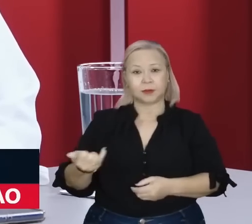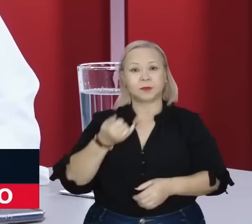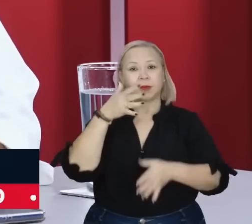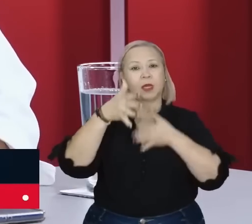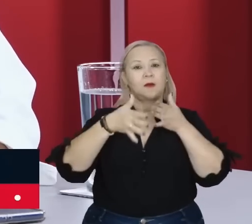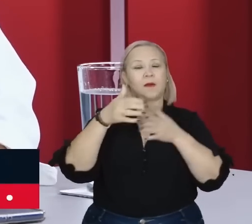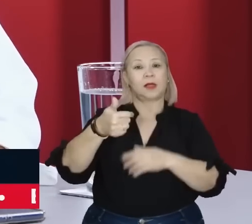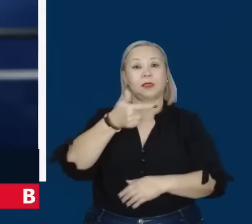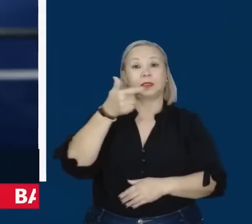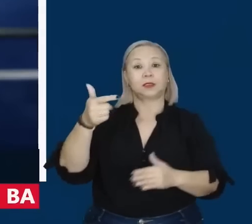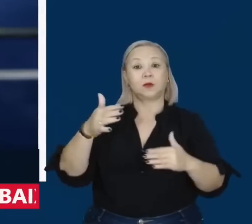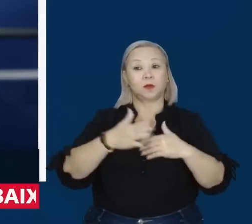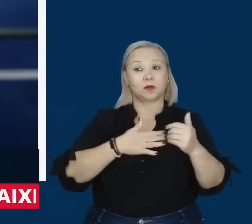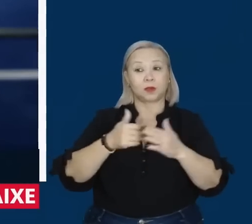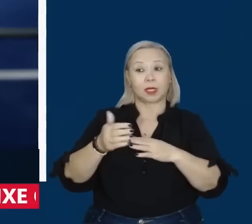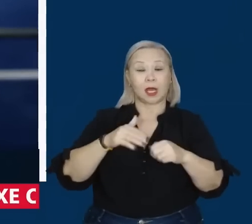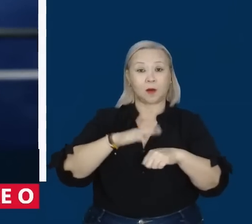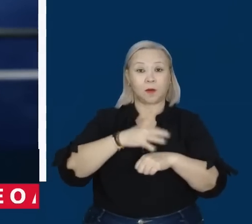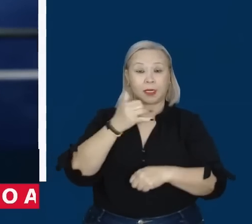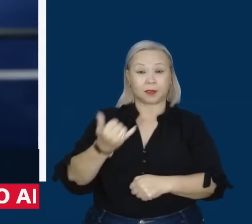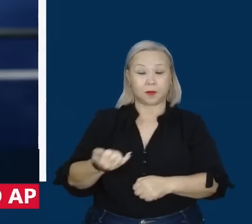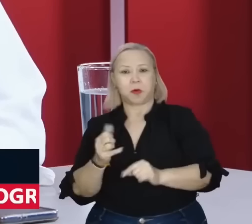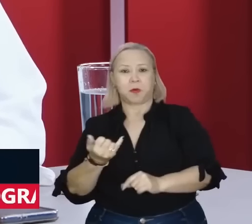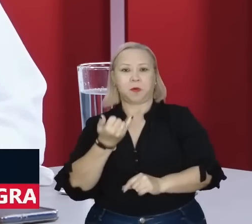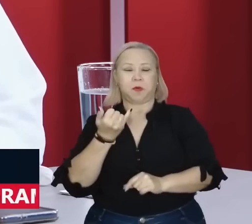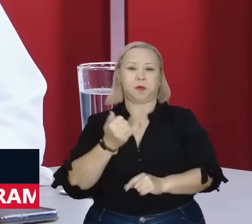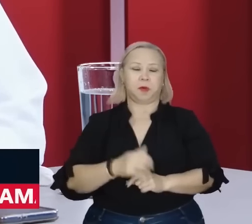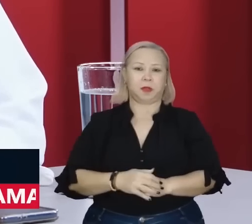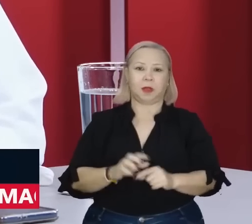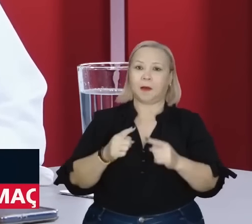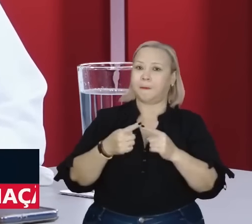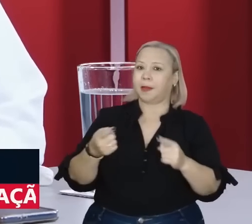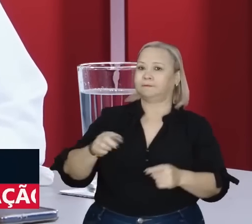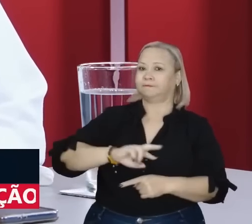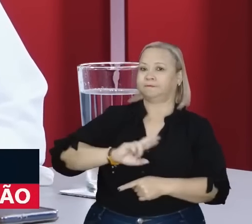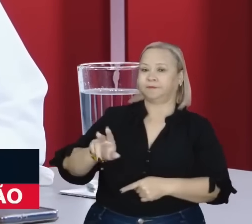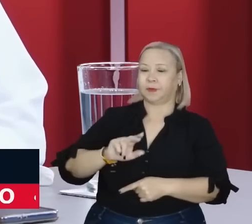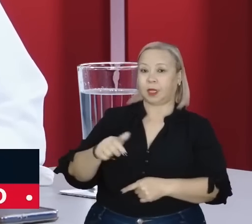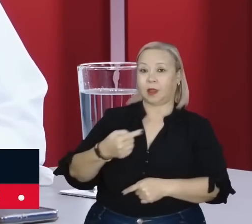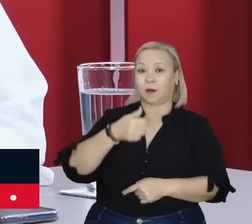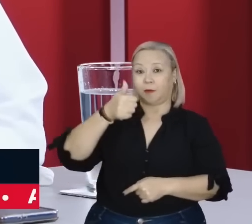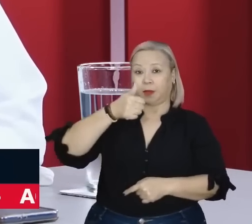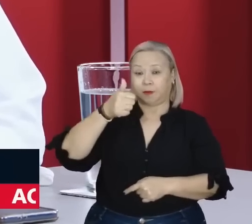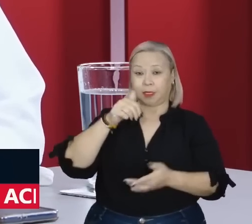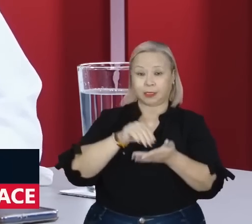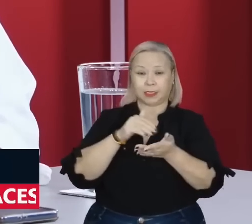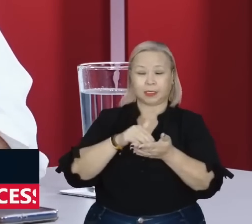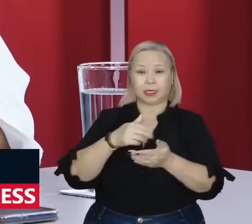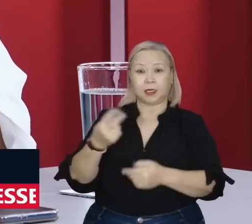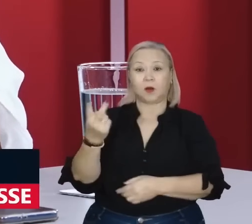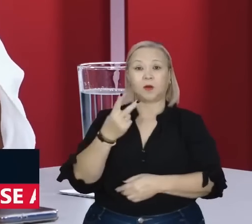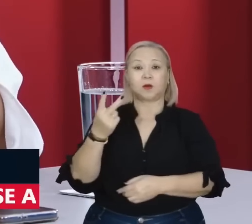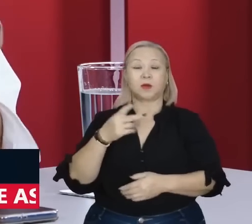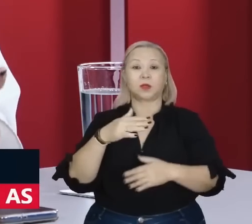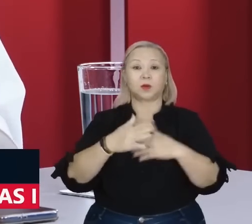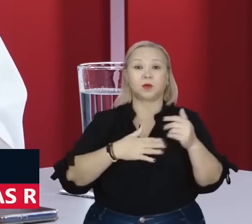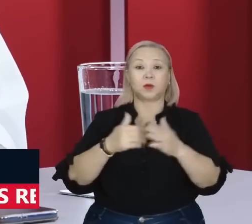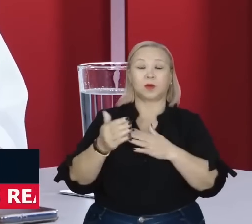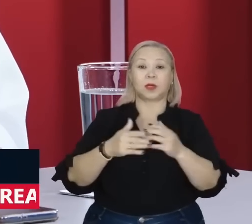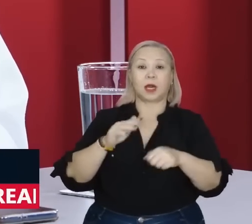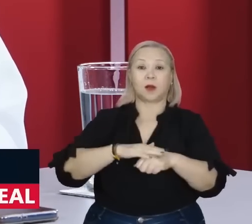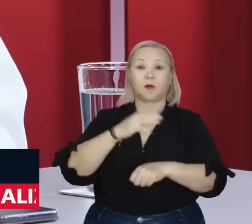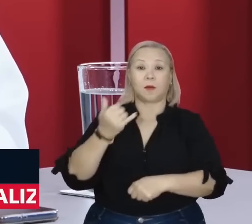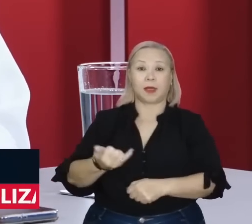o segundo cargo mais importante na mesa diretora. A primeira secretaria é o segundo cargo mais importante porque cuida de todos os